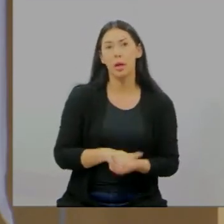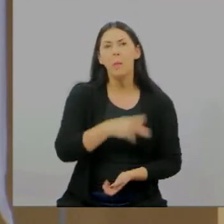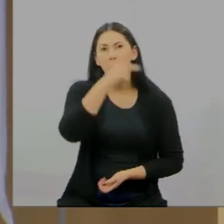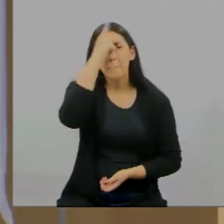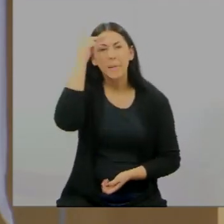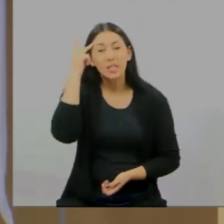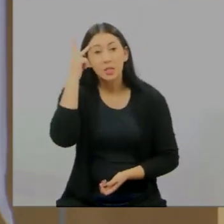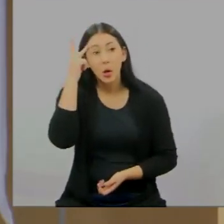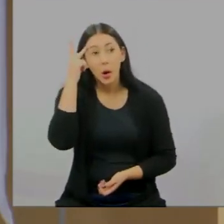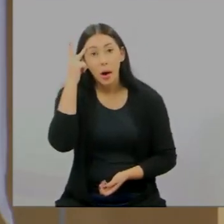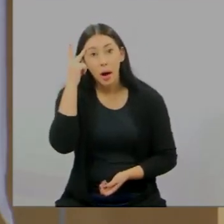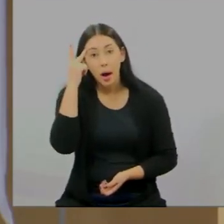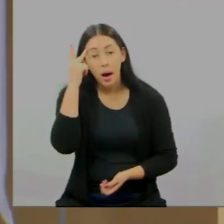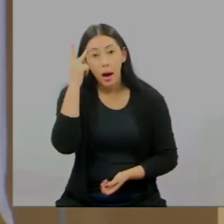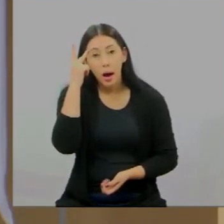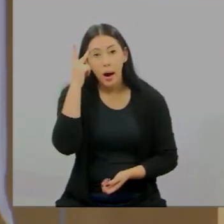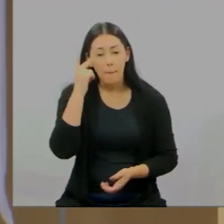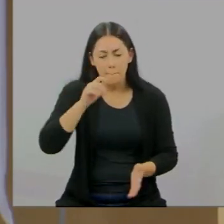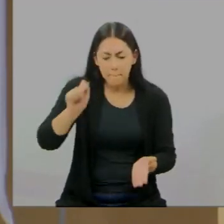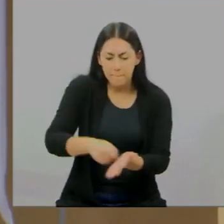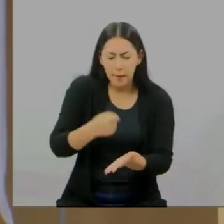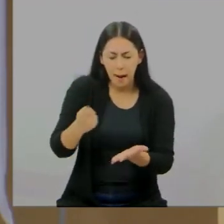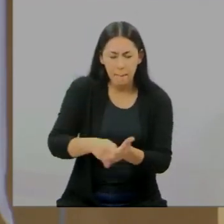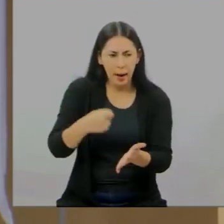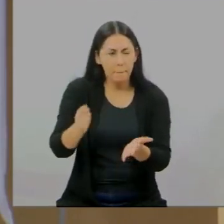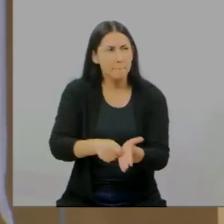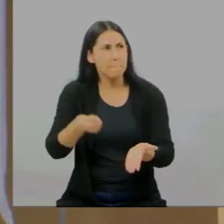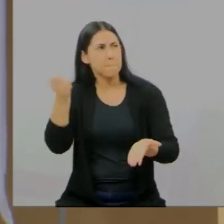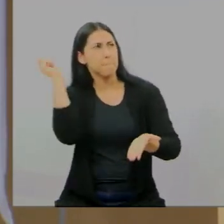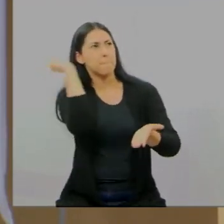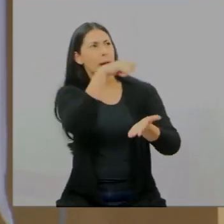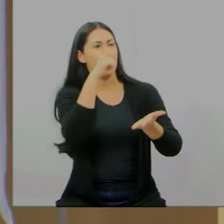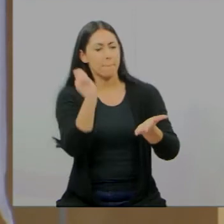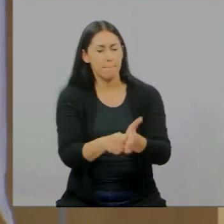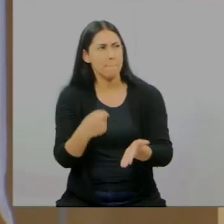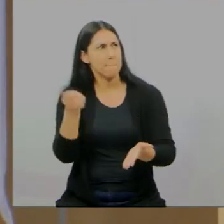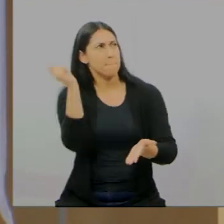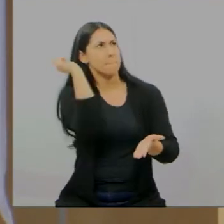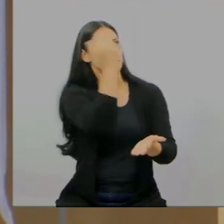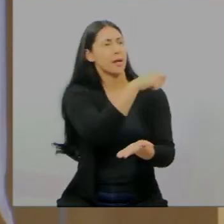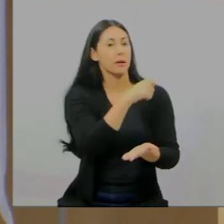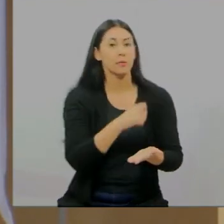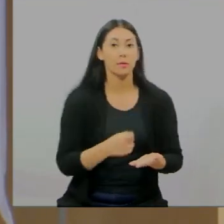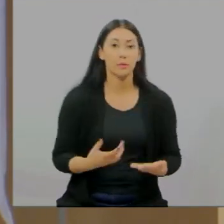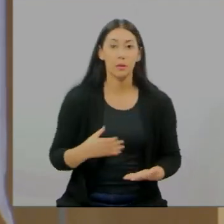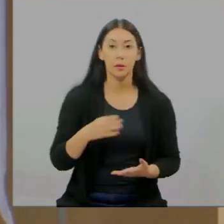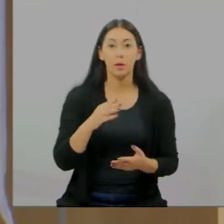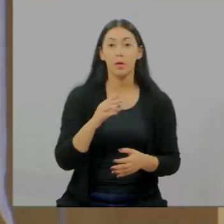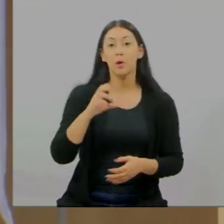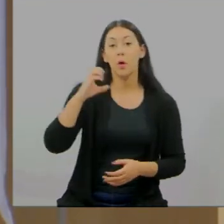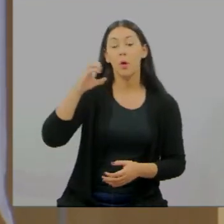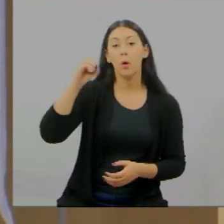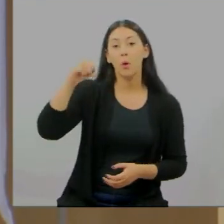jogou concreto. Jogou concreto na casa das abelhas.